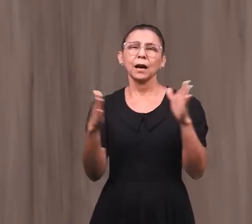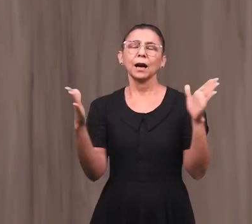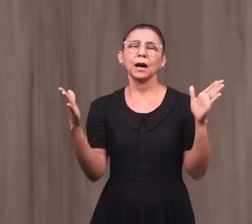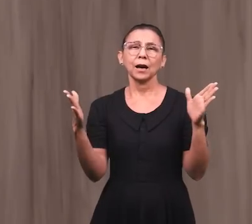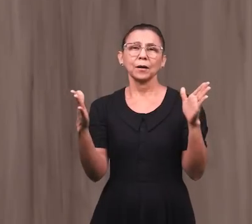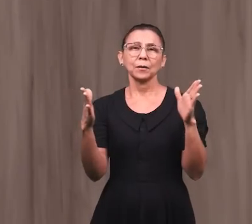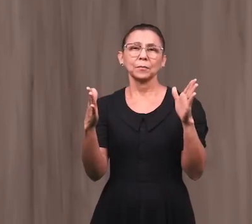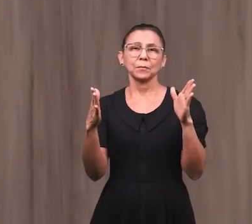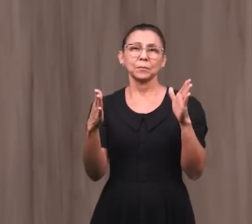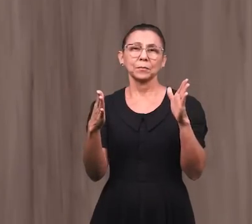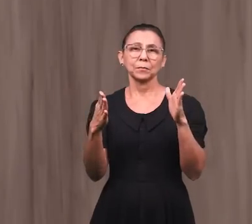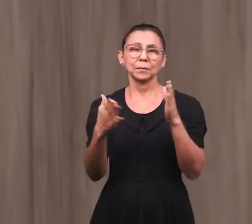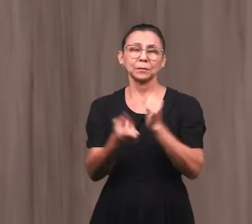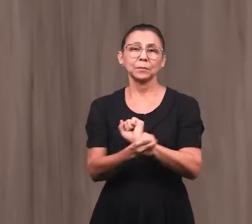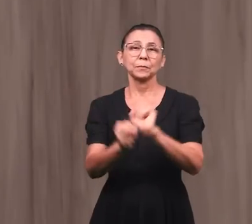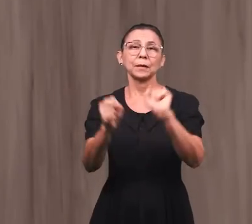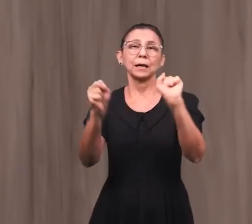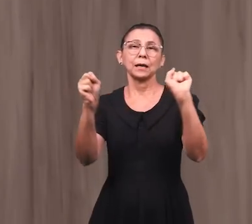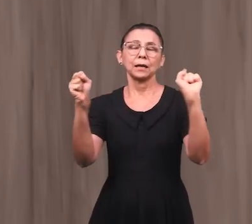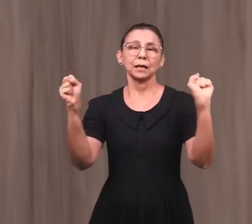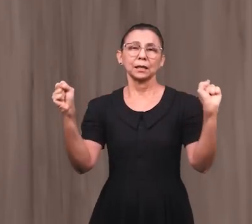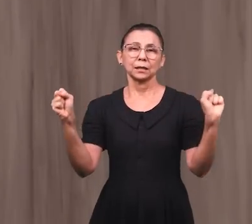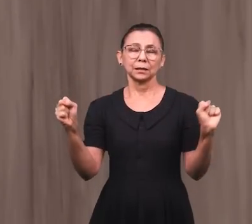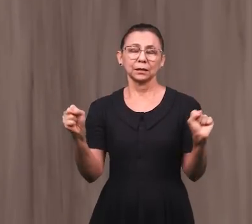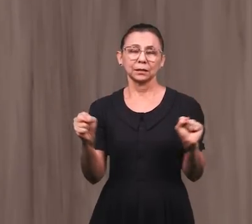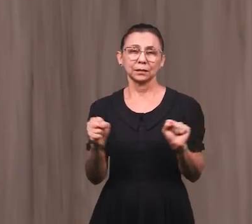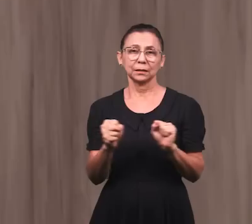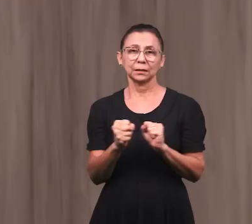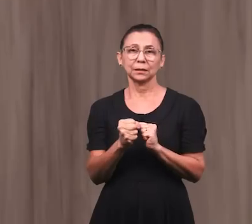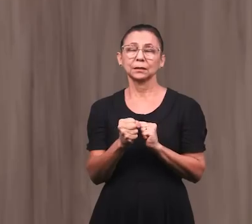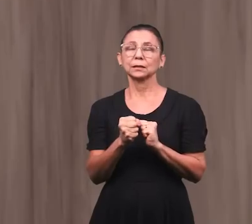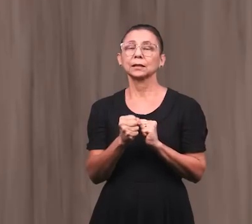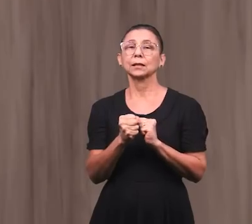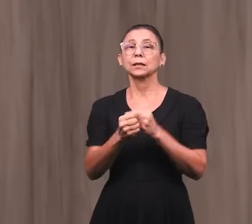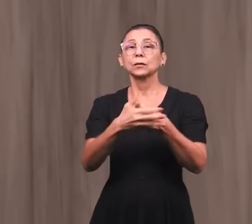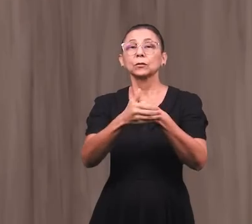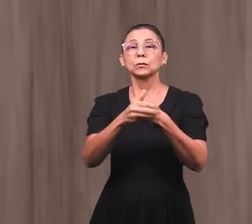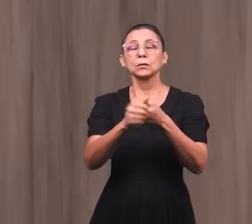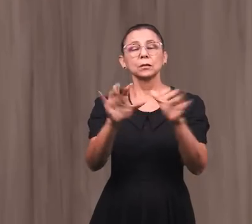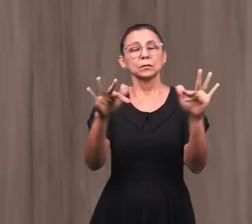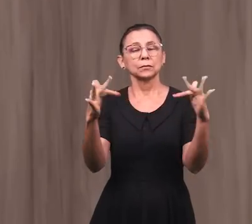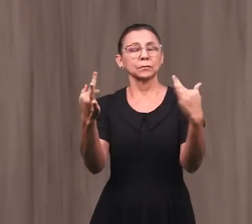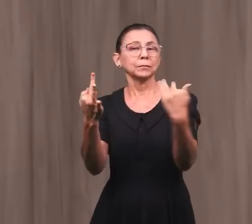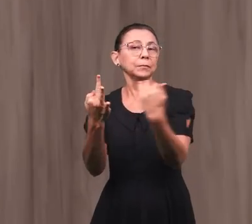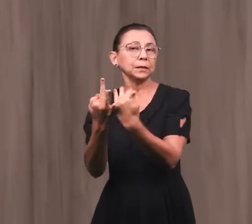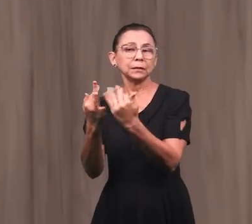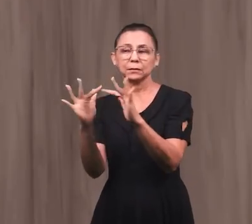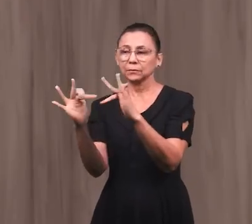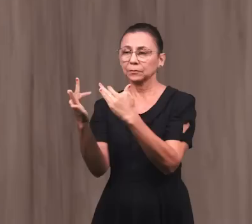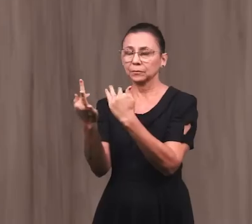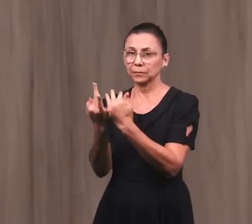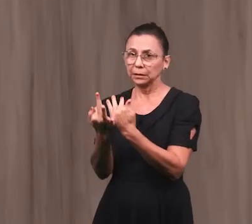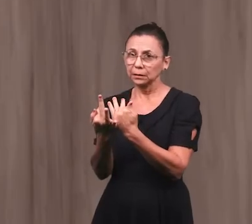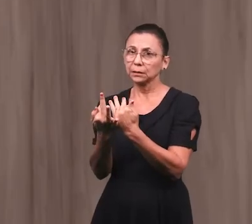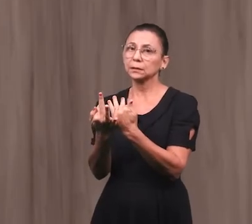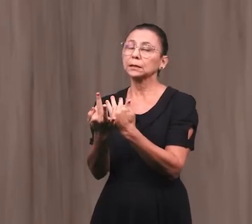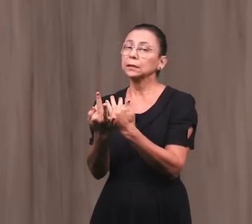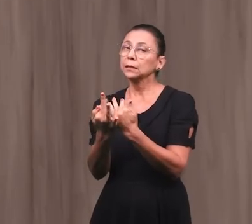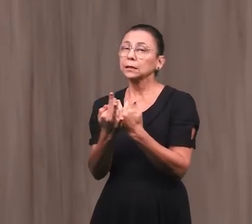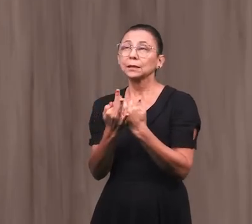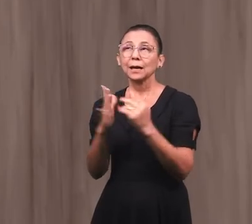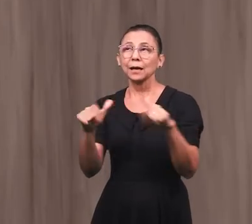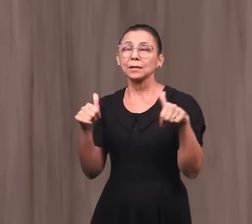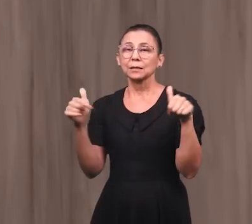salvação, libertação, Senhor, que o Senhor possa ir de encontro e consolando a todas as famílias, que tão somente, ó Deus,